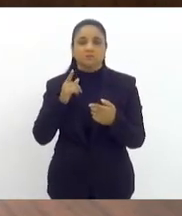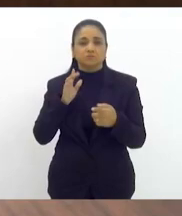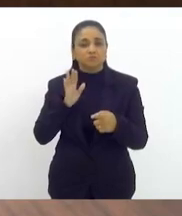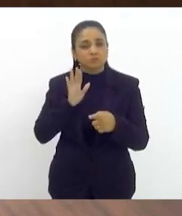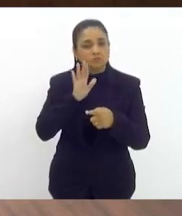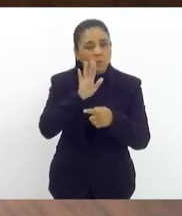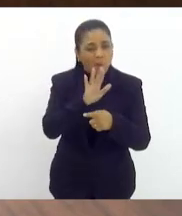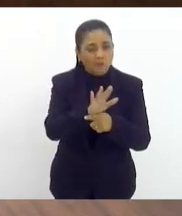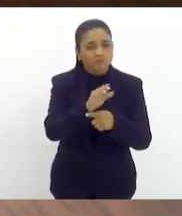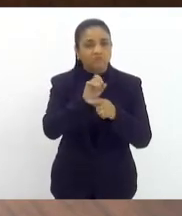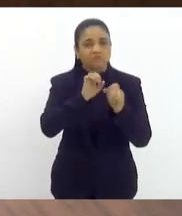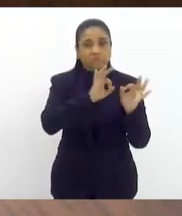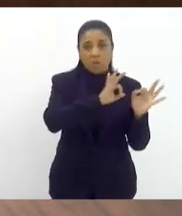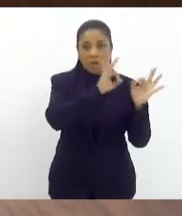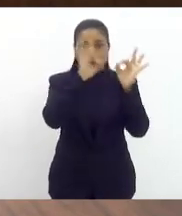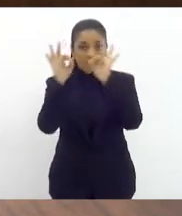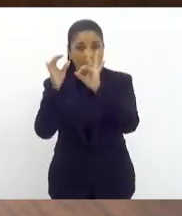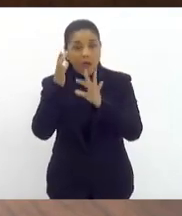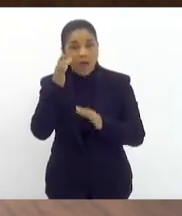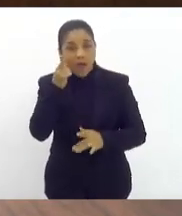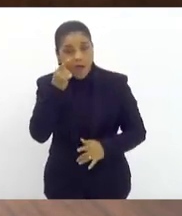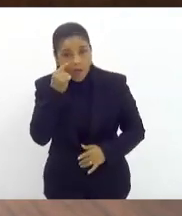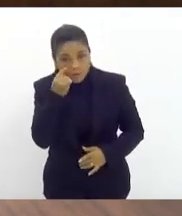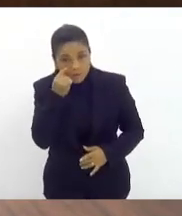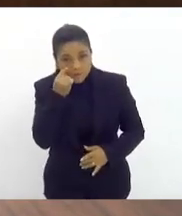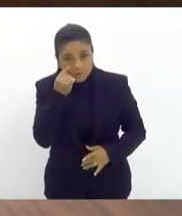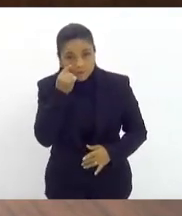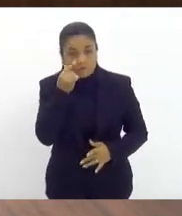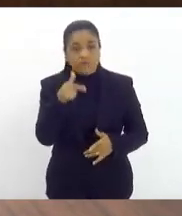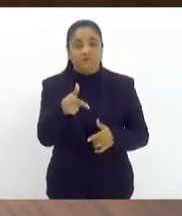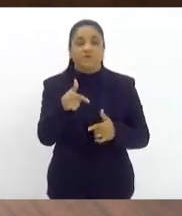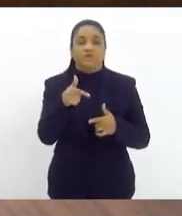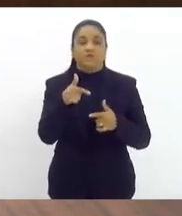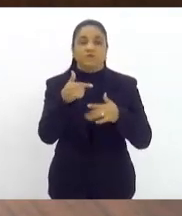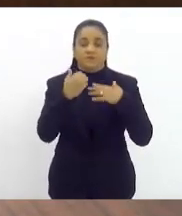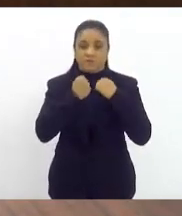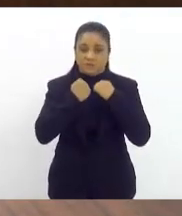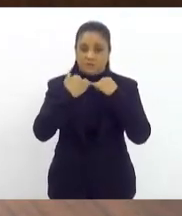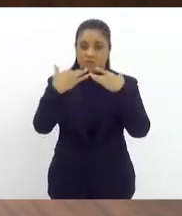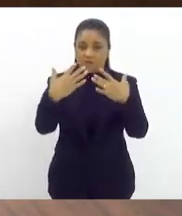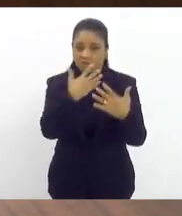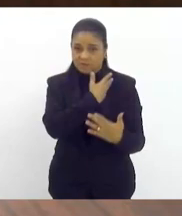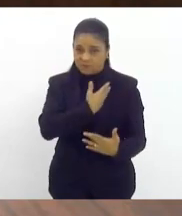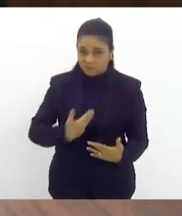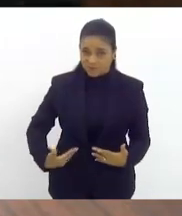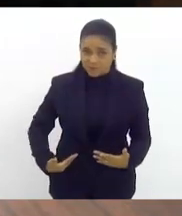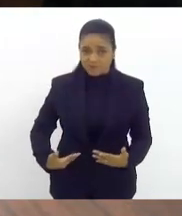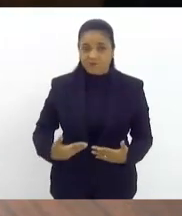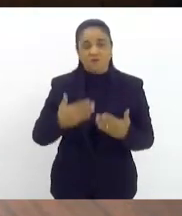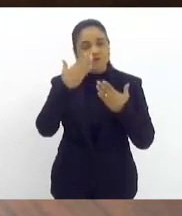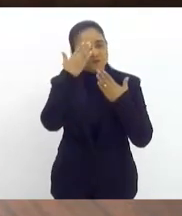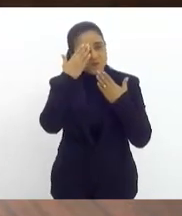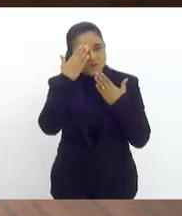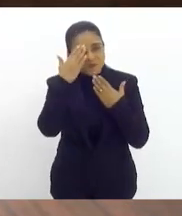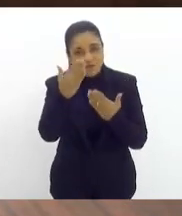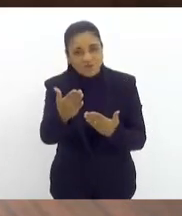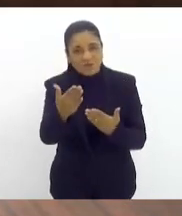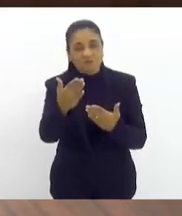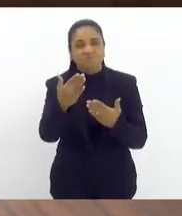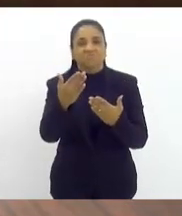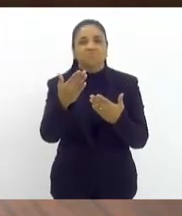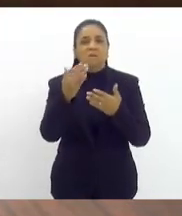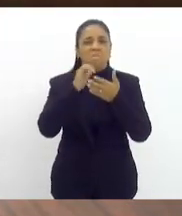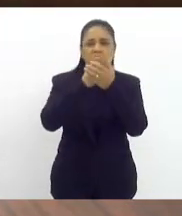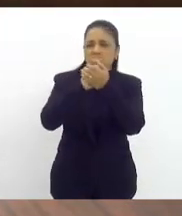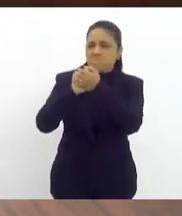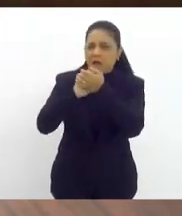transmitido ao vivo essa audiência pública. Muito obrigado e parabéns